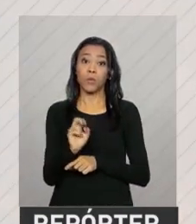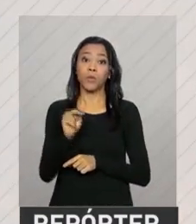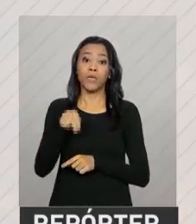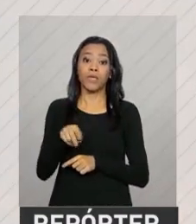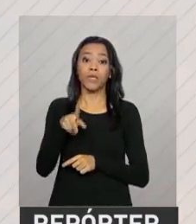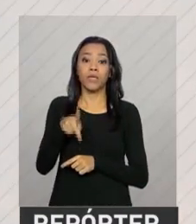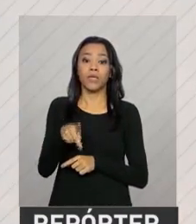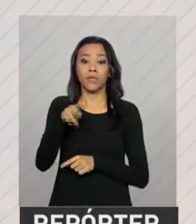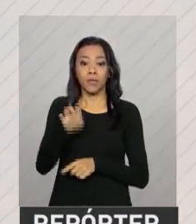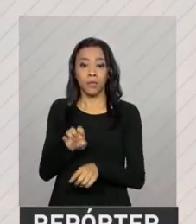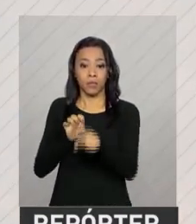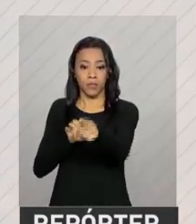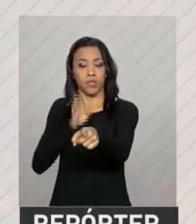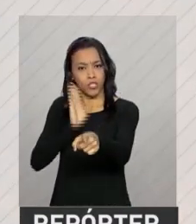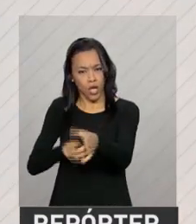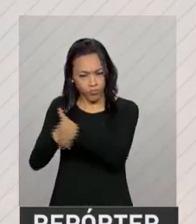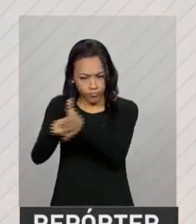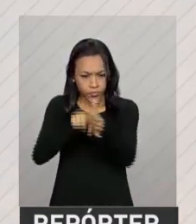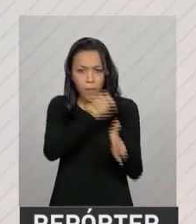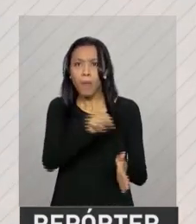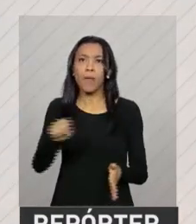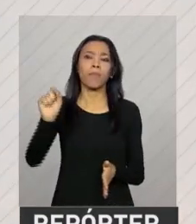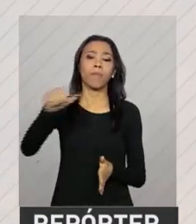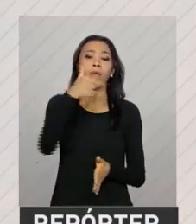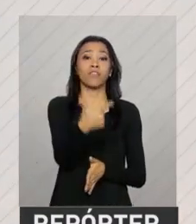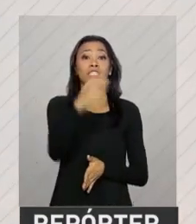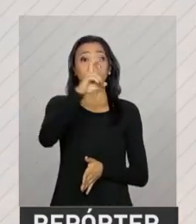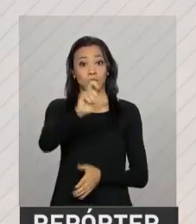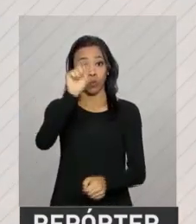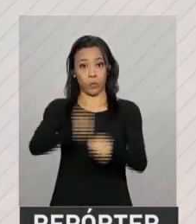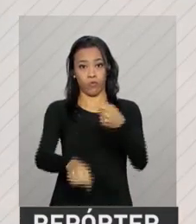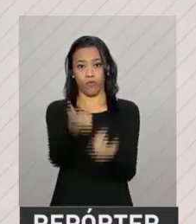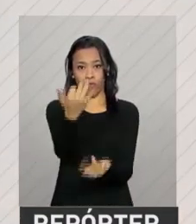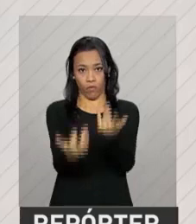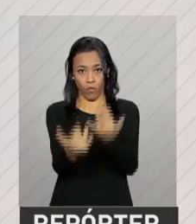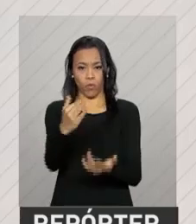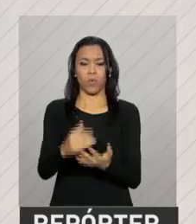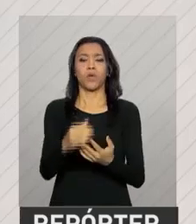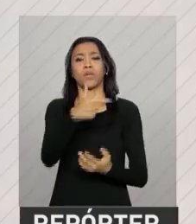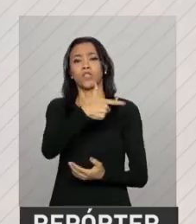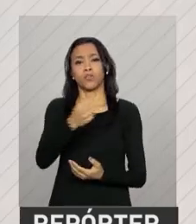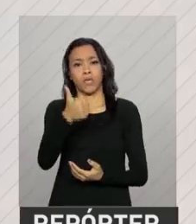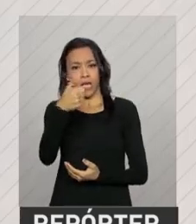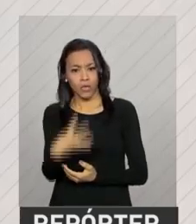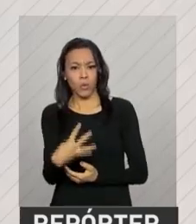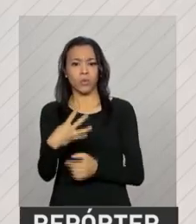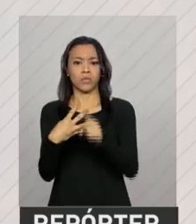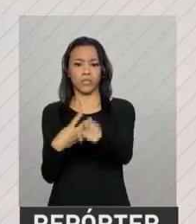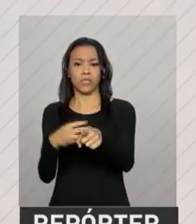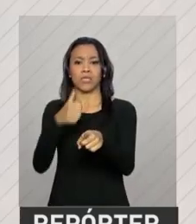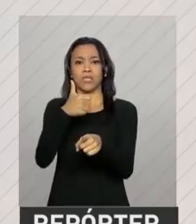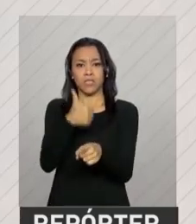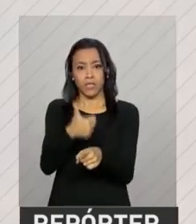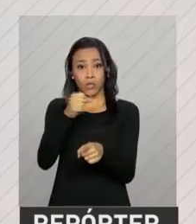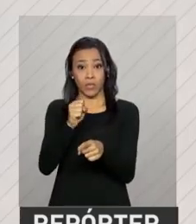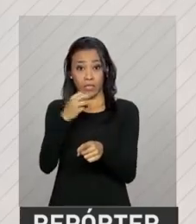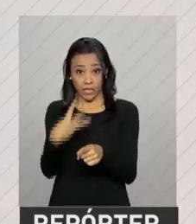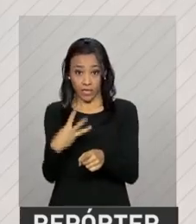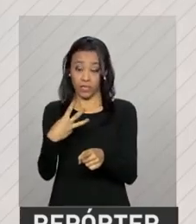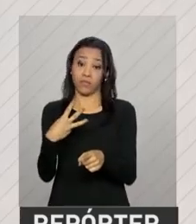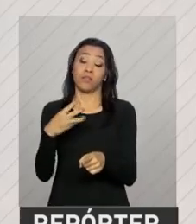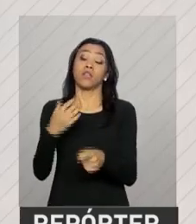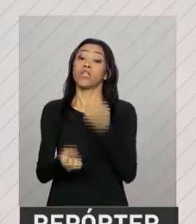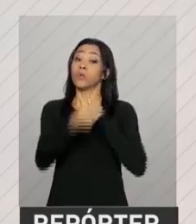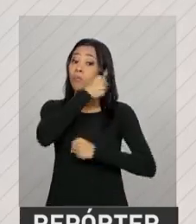quase 25 mil queimadas em todo o país. Em 2014, foram pouco mais de 183 mil queimadas. E no ano